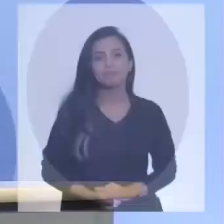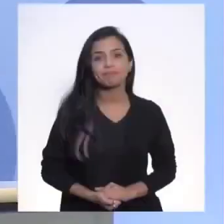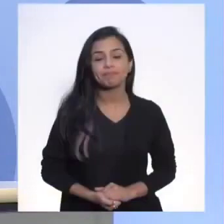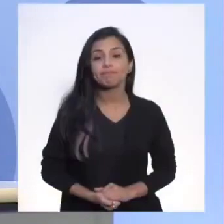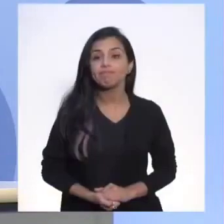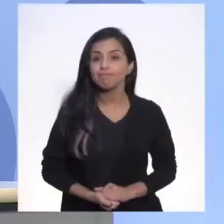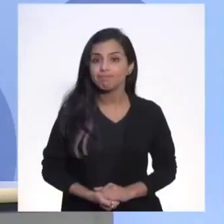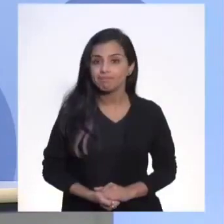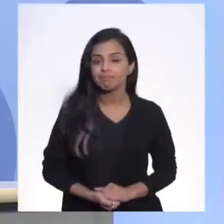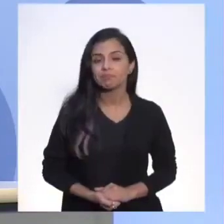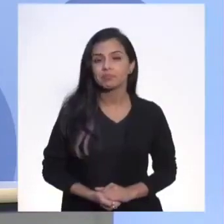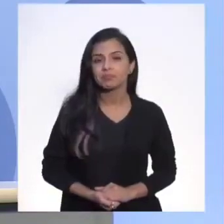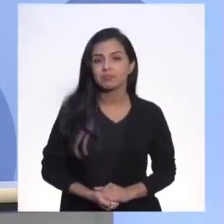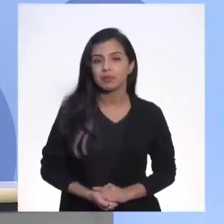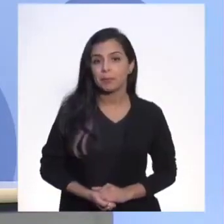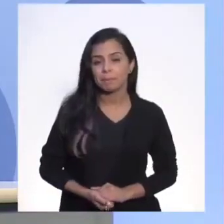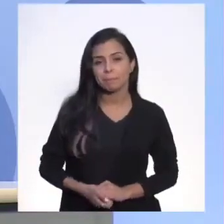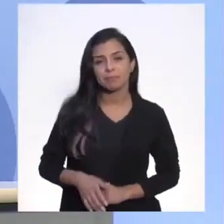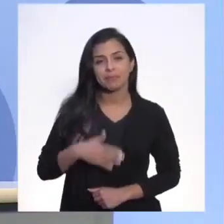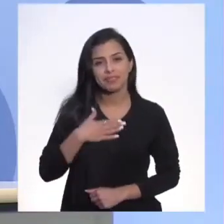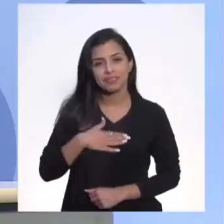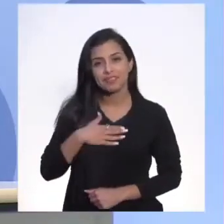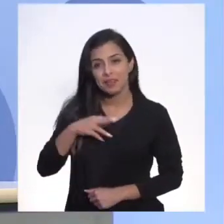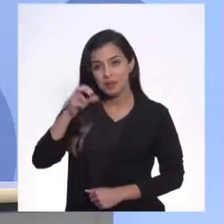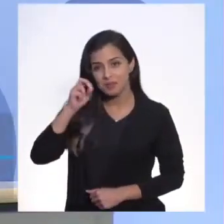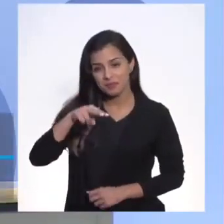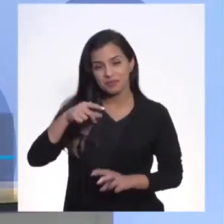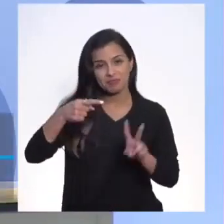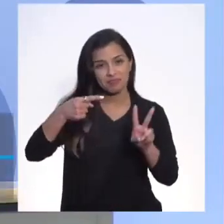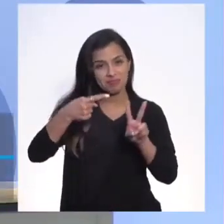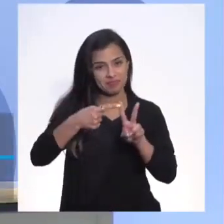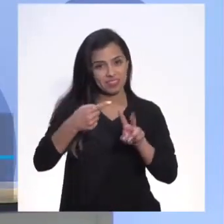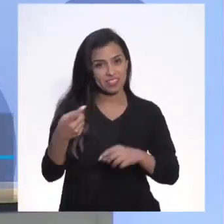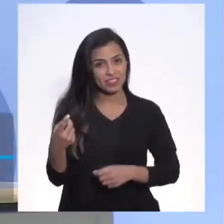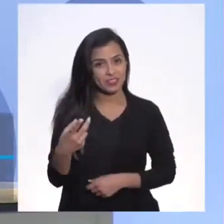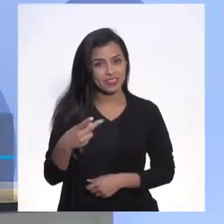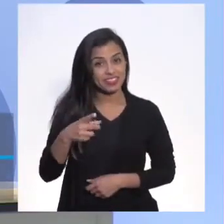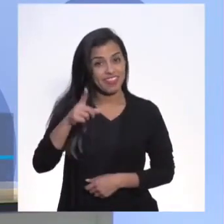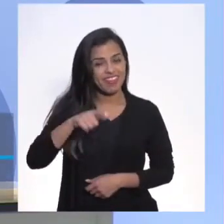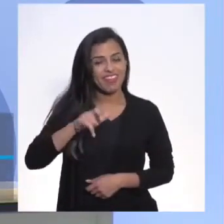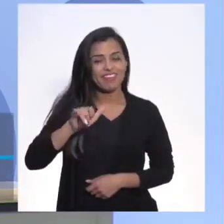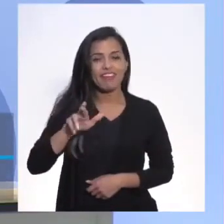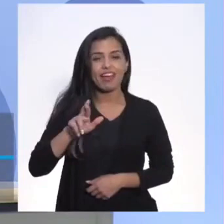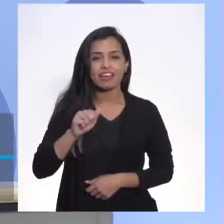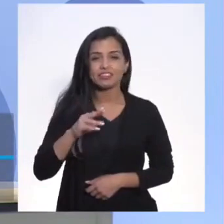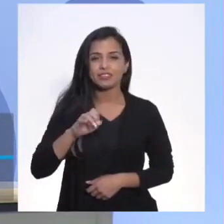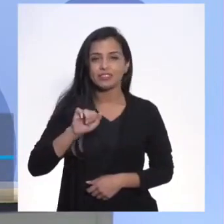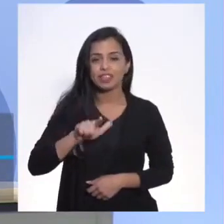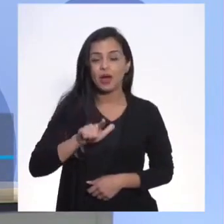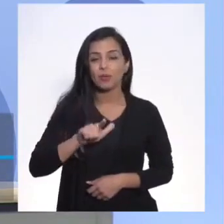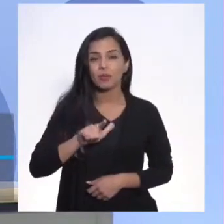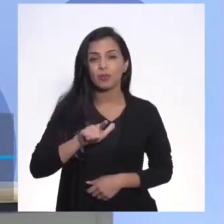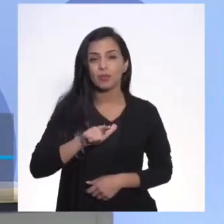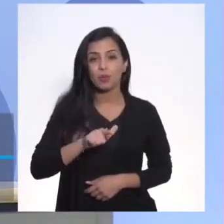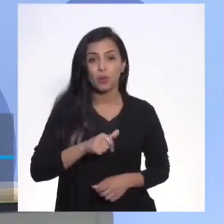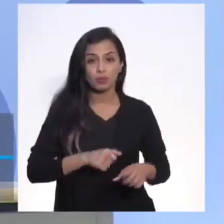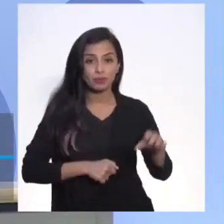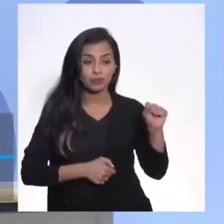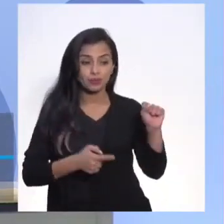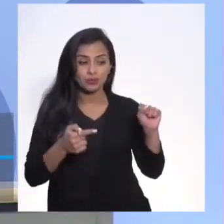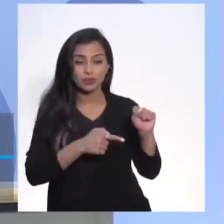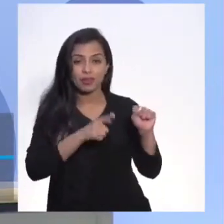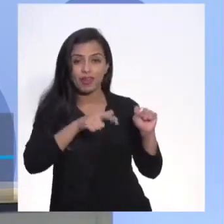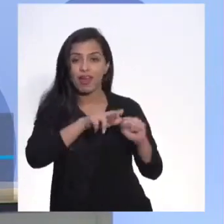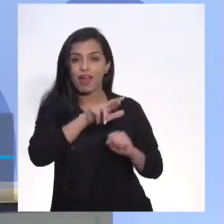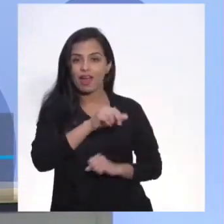Olha, professora Inês, gostei de ver. Eles falaram que o raiz quadrada de 12, que é o irracional. O raiz cúbica de 8 é racional. Tá? Então, raiz de